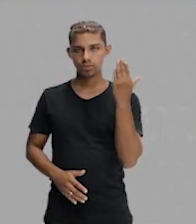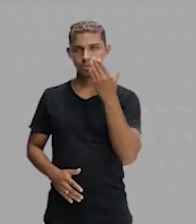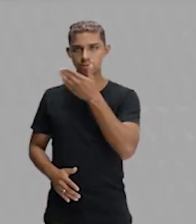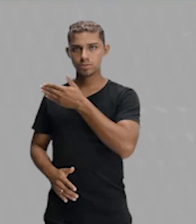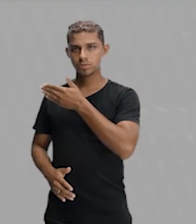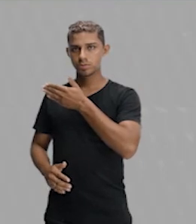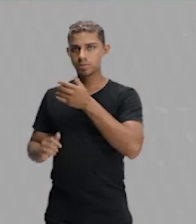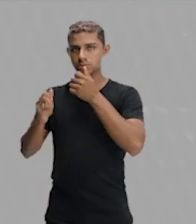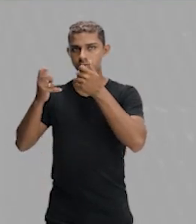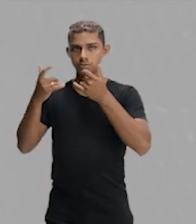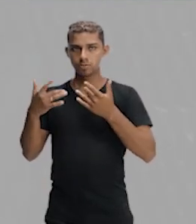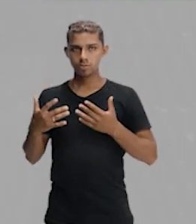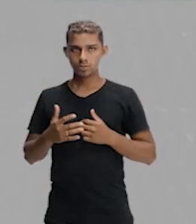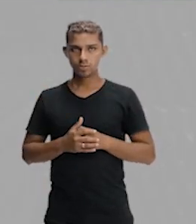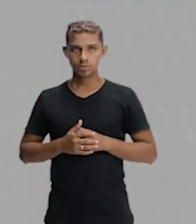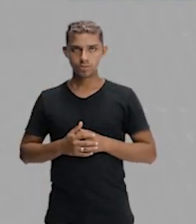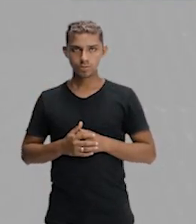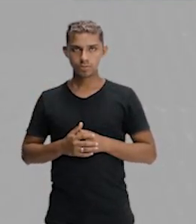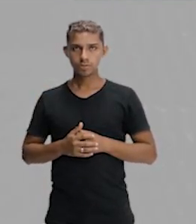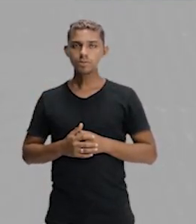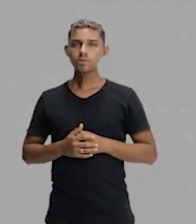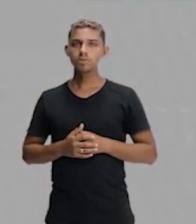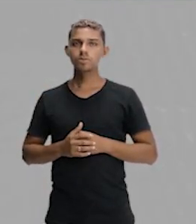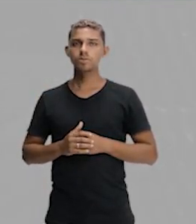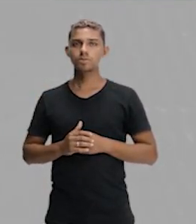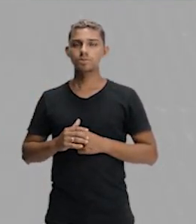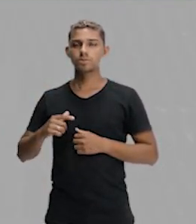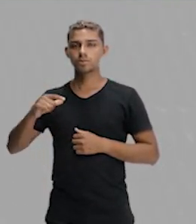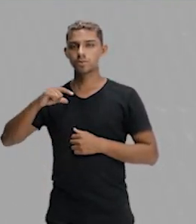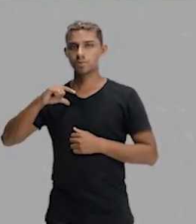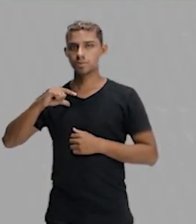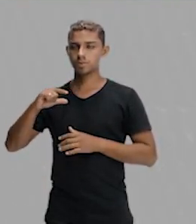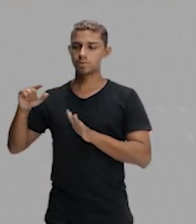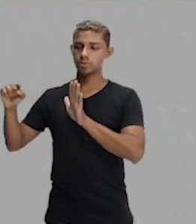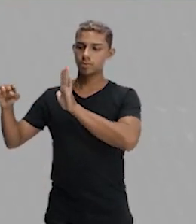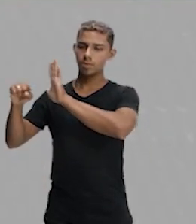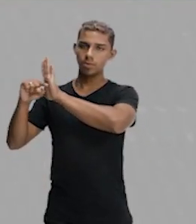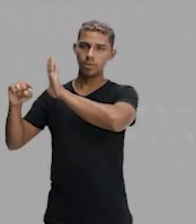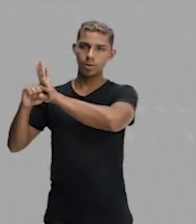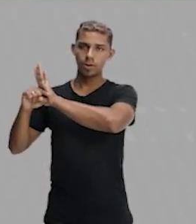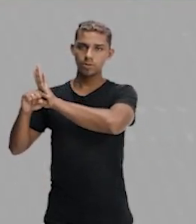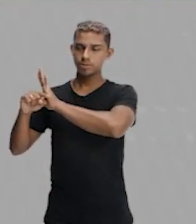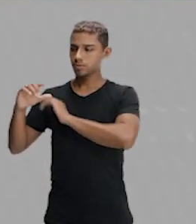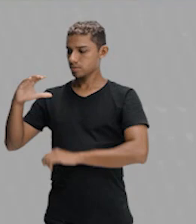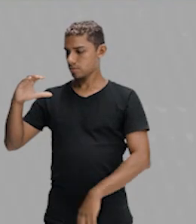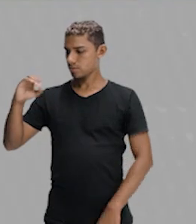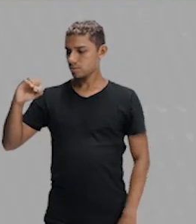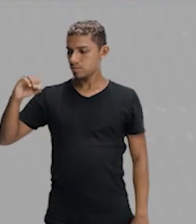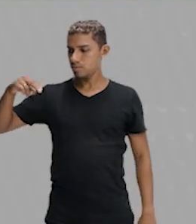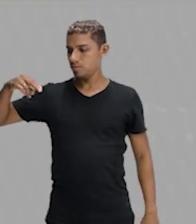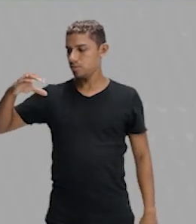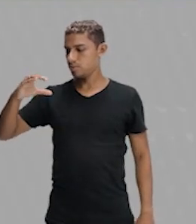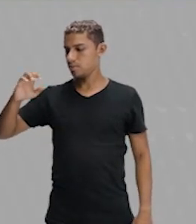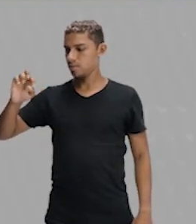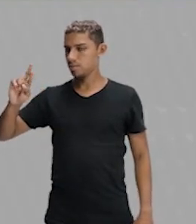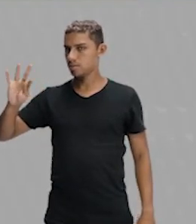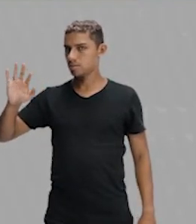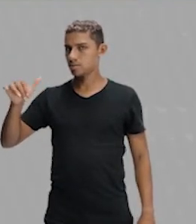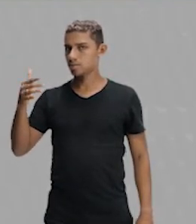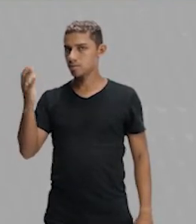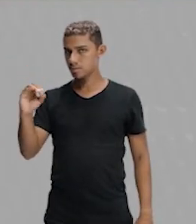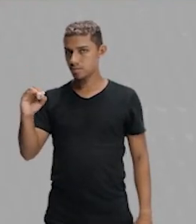quer dizer que é o lado que tem a concentração negativa. Concentração de cargas negativas.